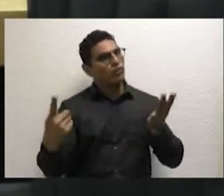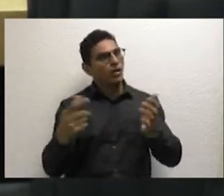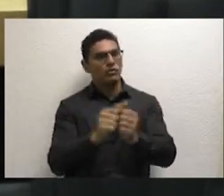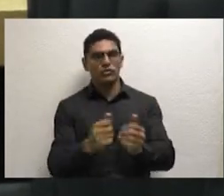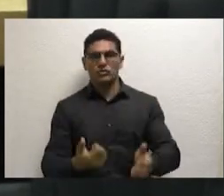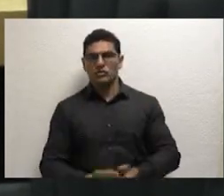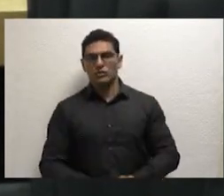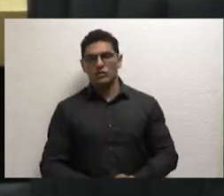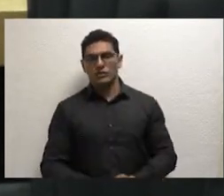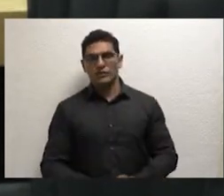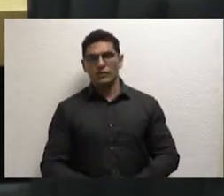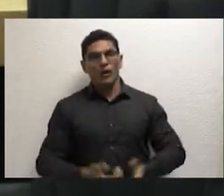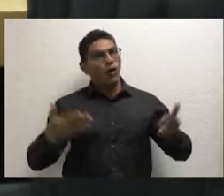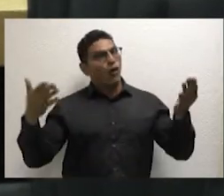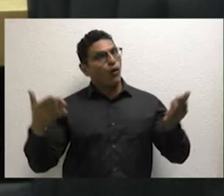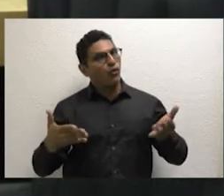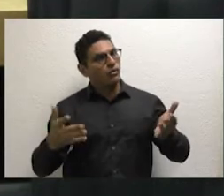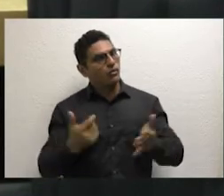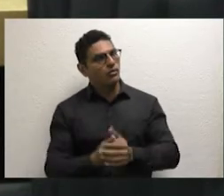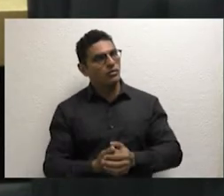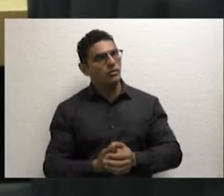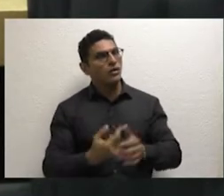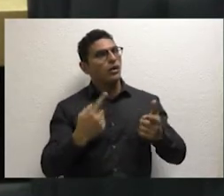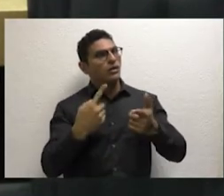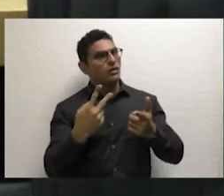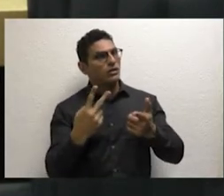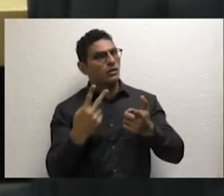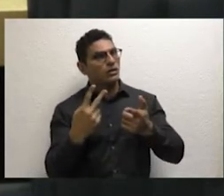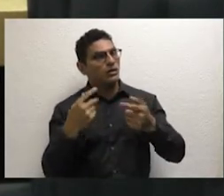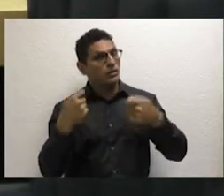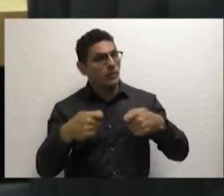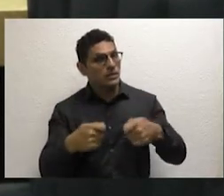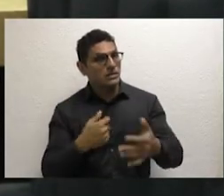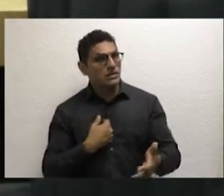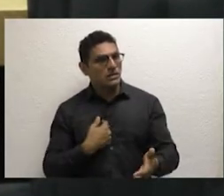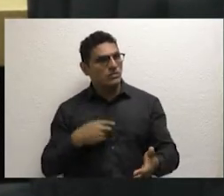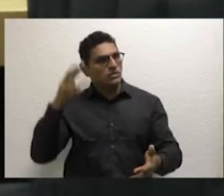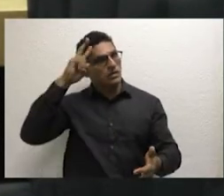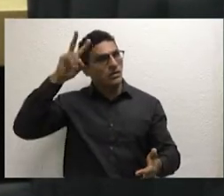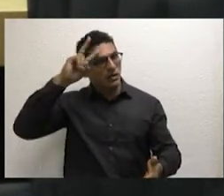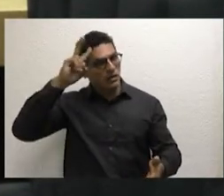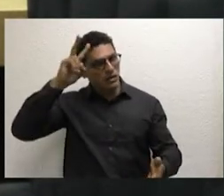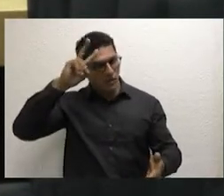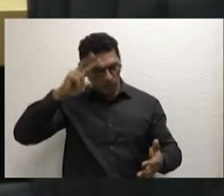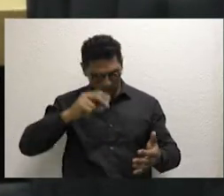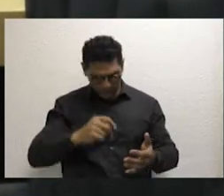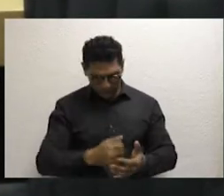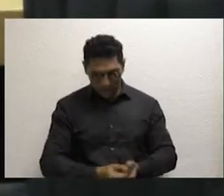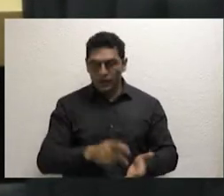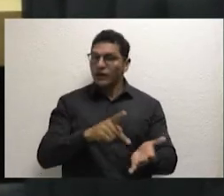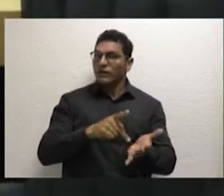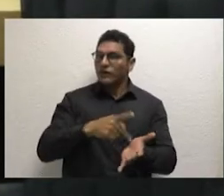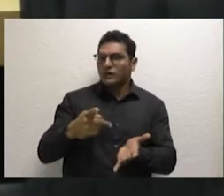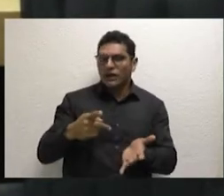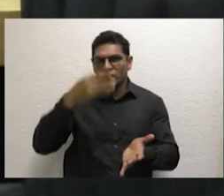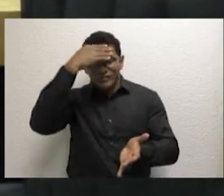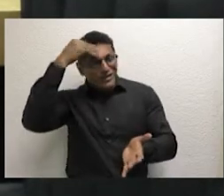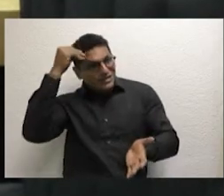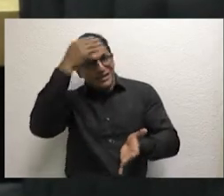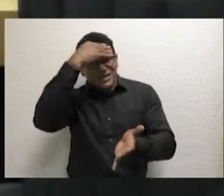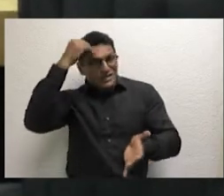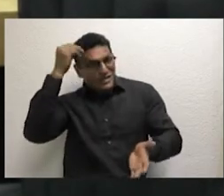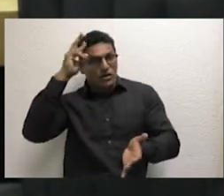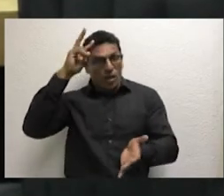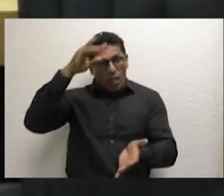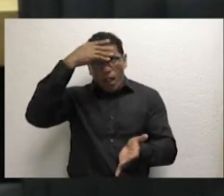então esse é um item que nós temos que rememorar quem na verdade está com amnésia que não se